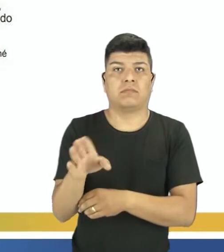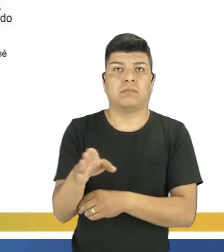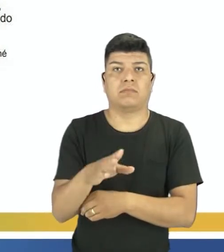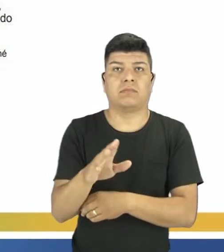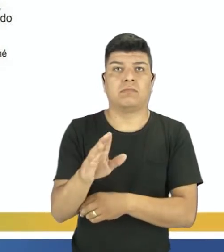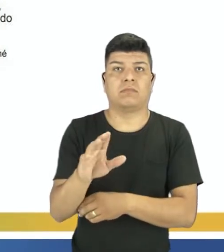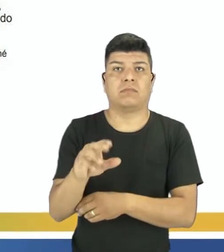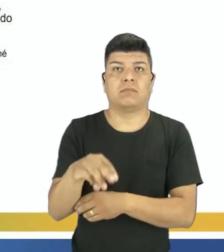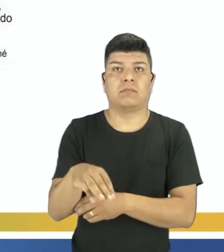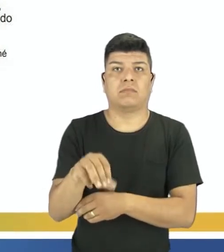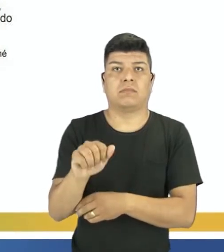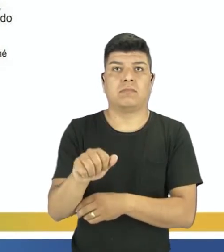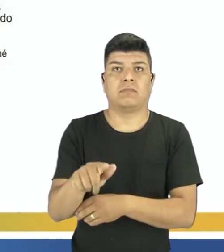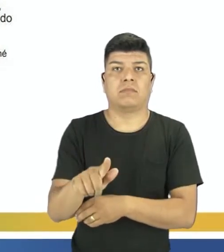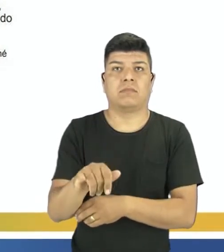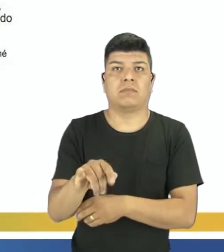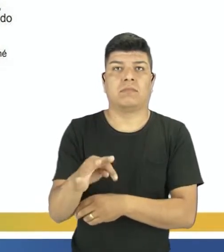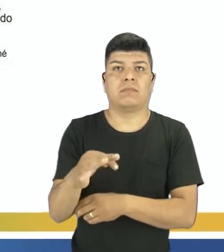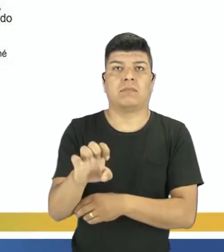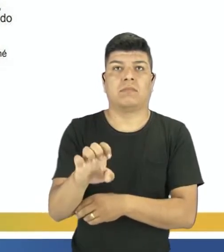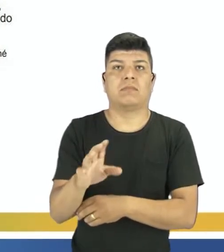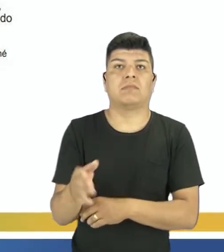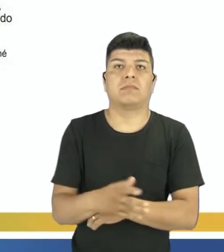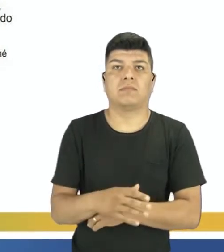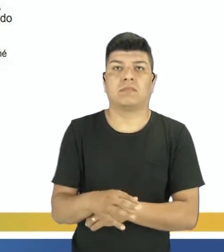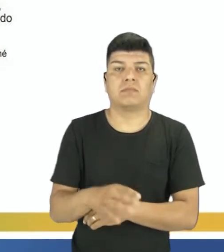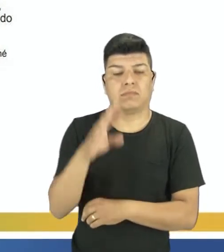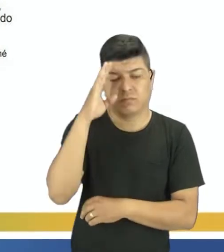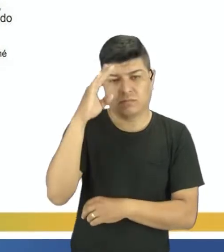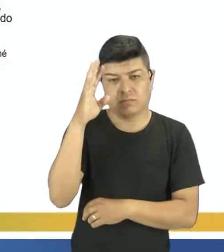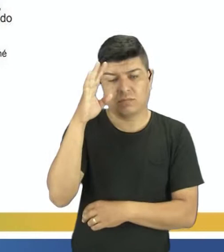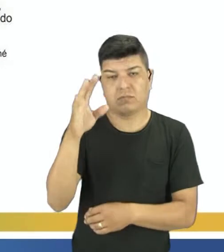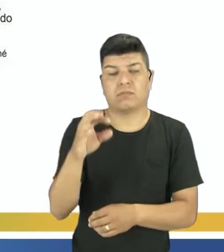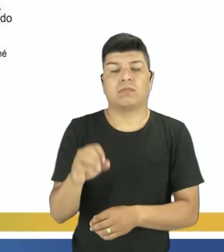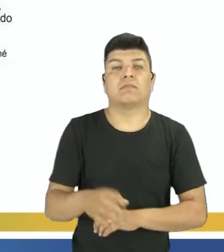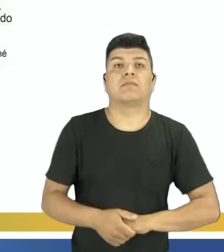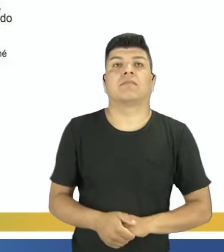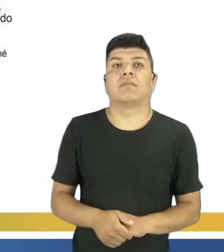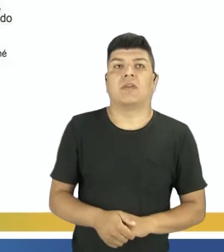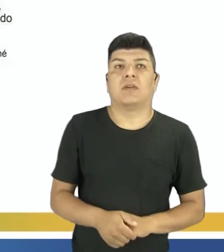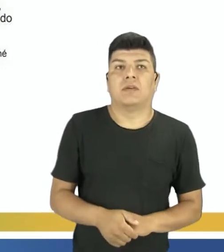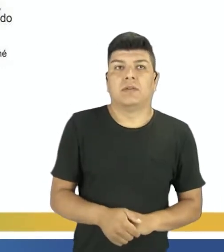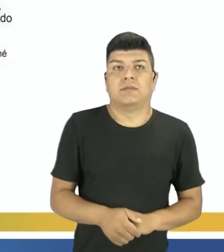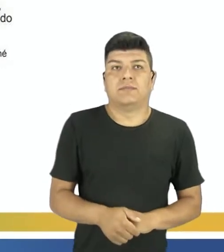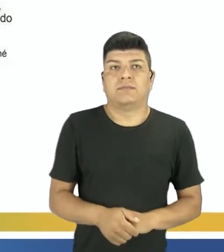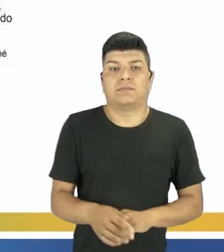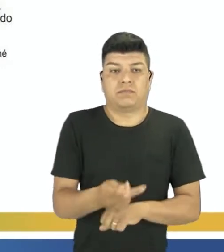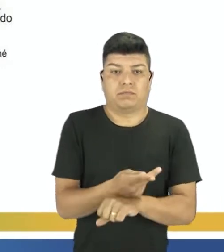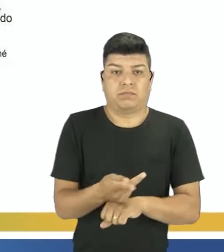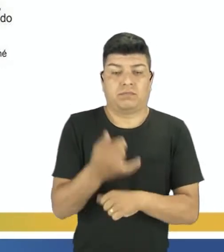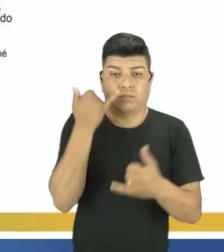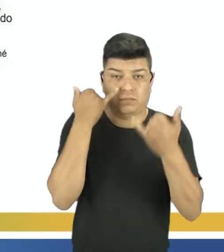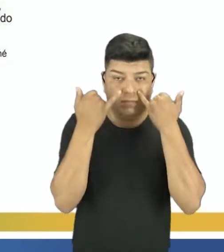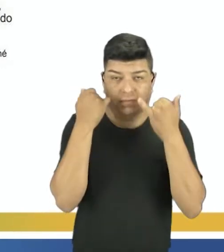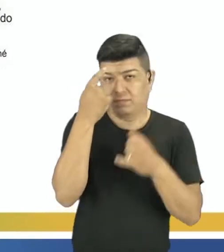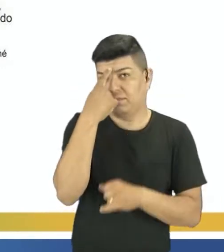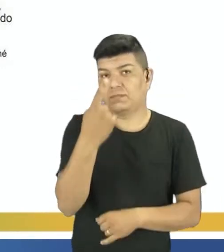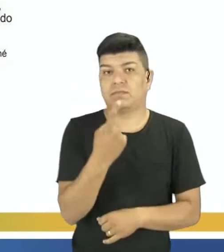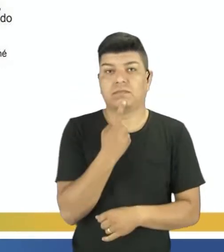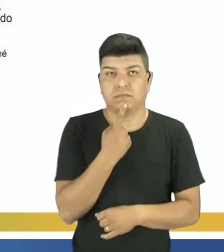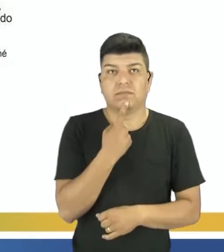o representante do surrealismo, pessoal. Então, buscando as informações da